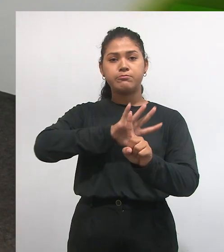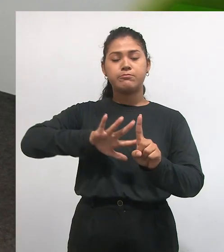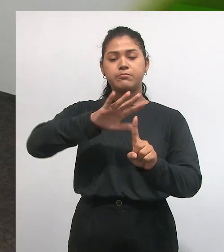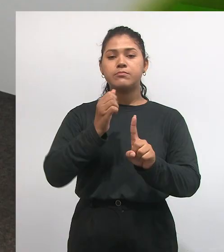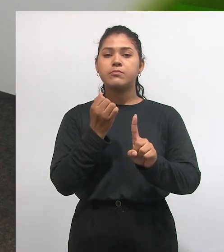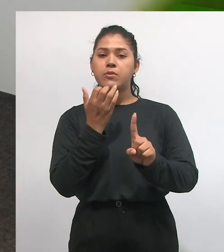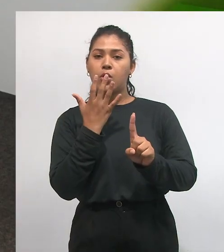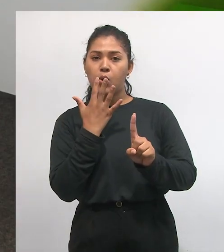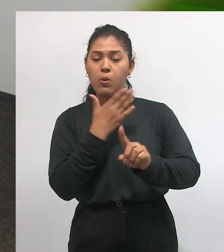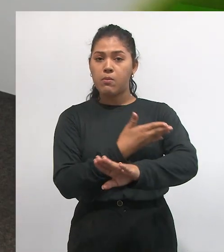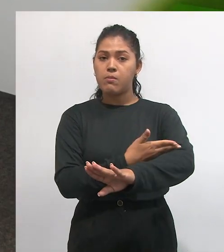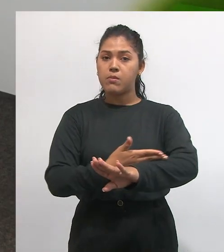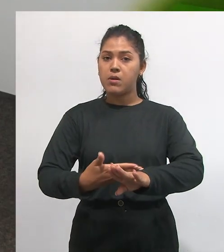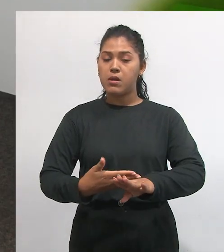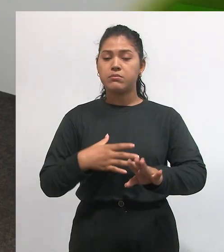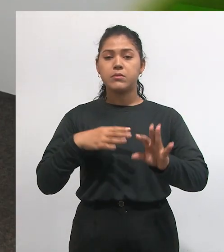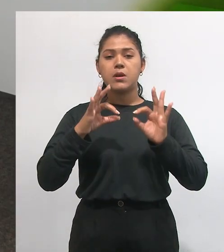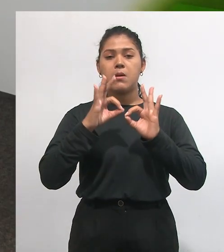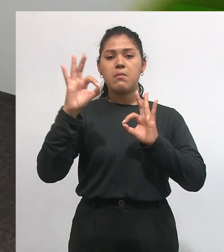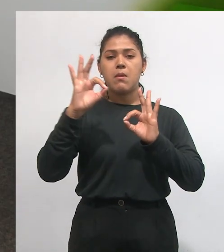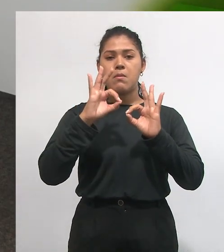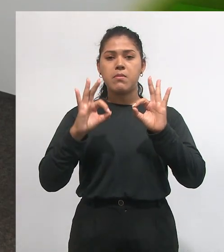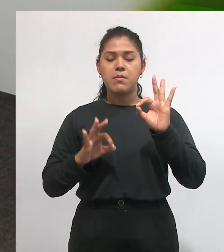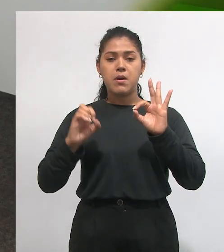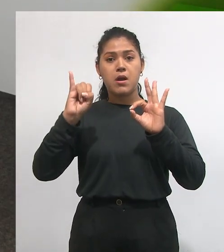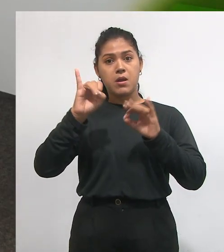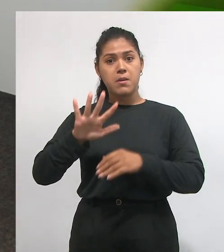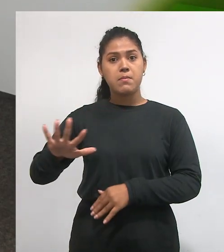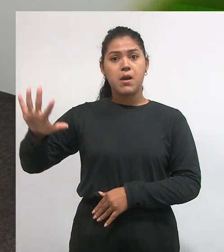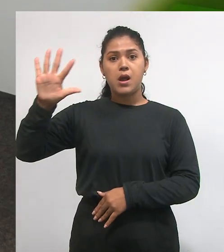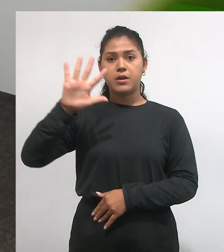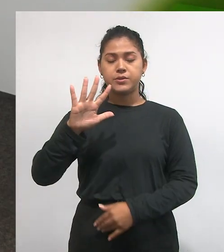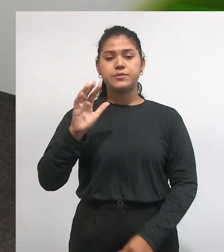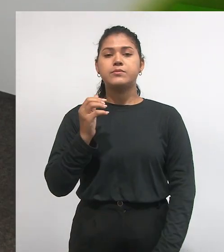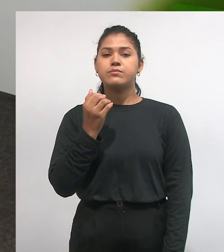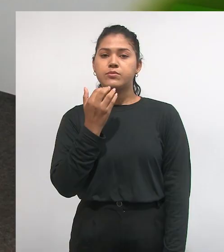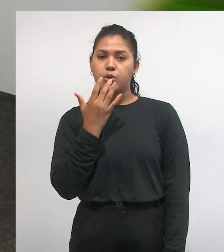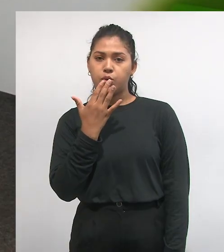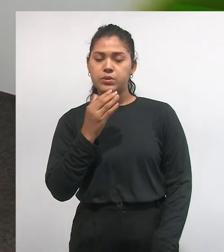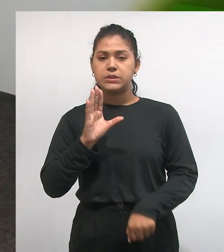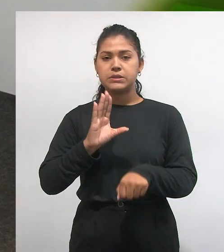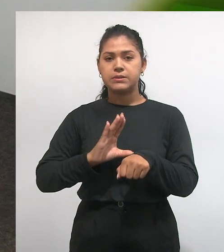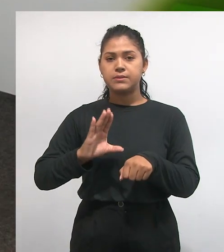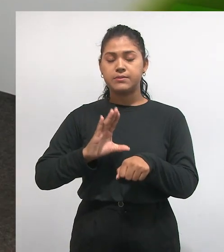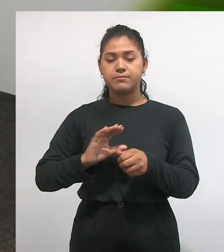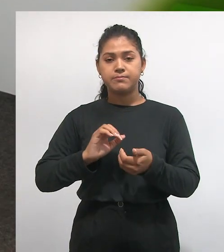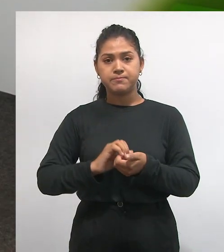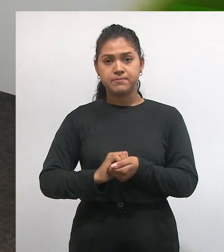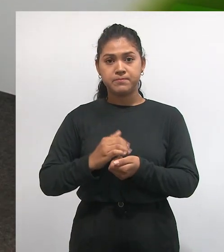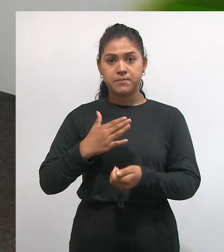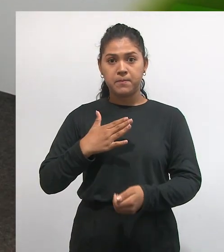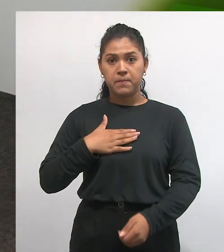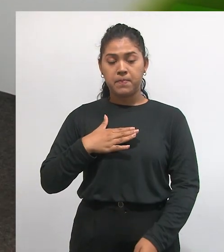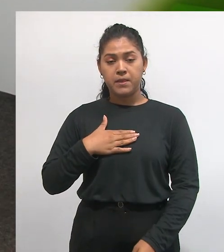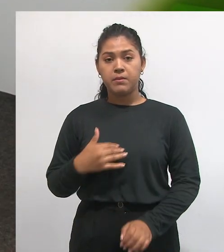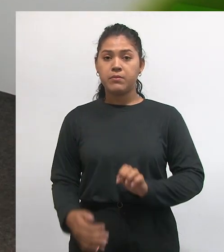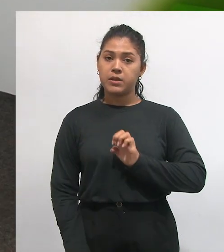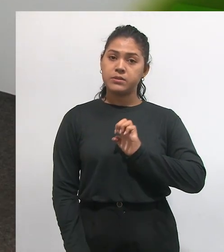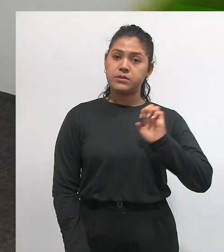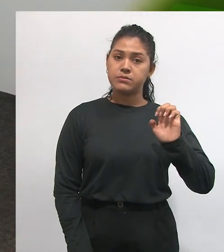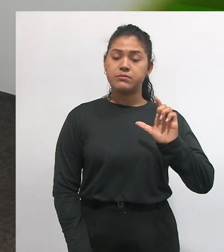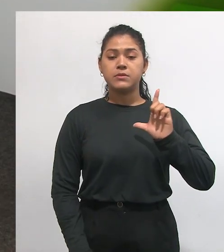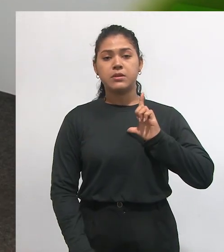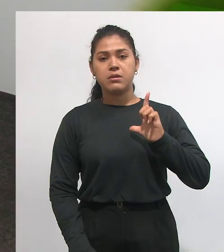com uma figura geométrica, com traços e pontos interligados. Aqui, à minha